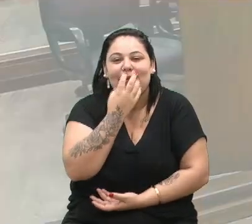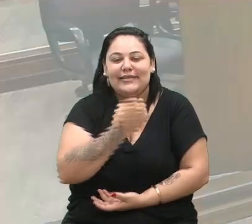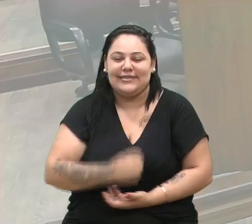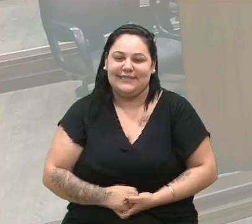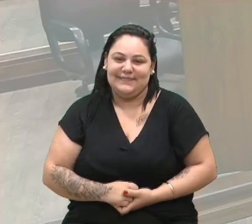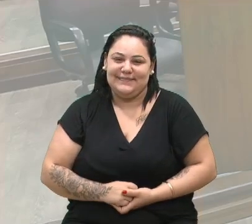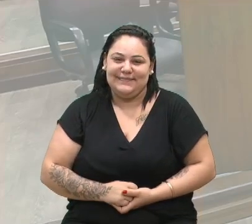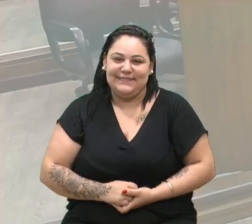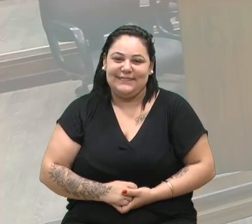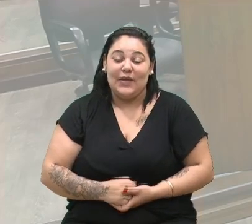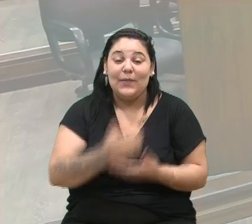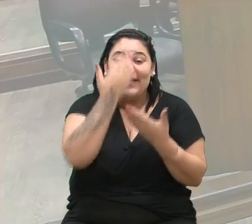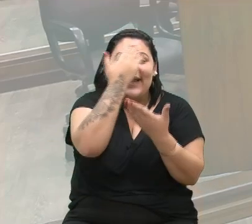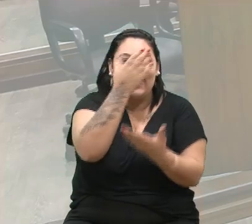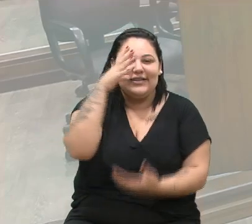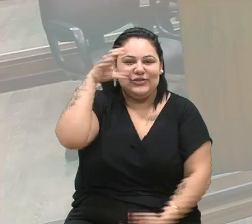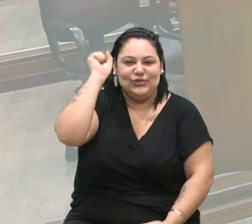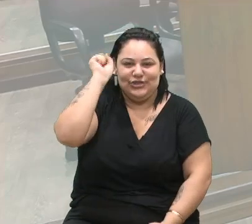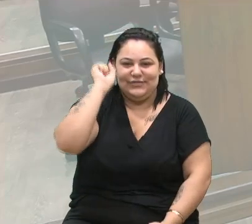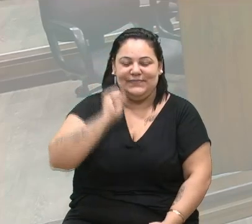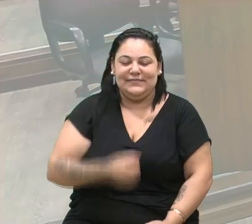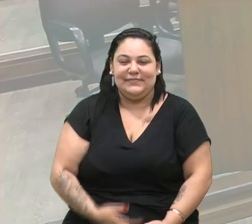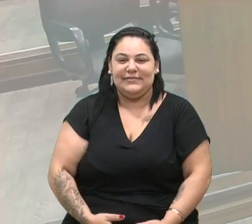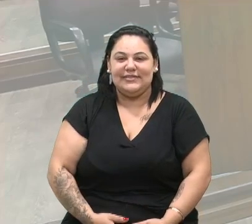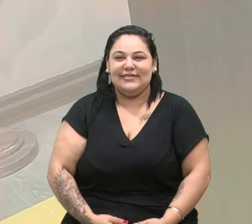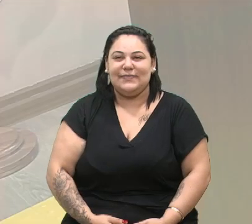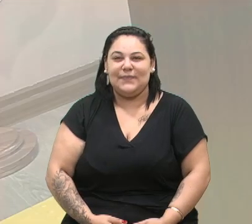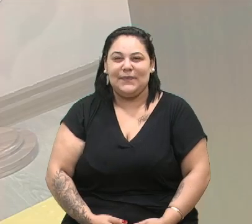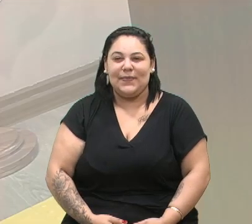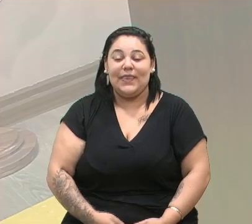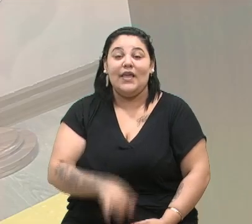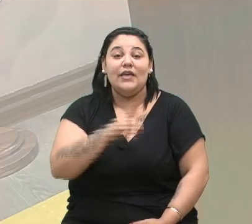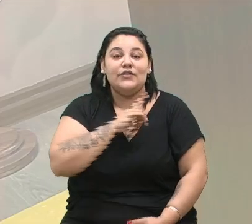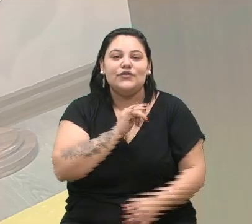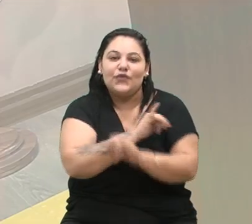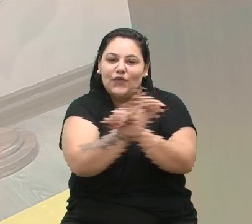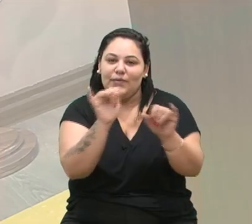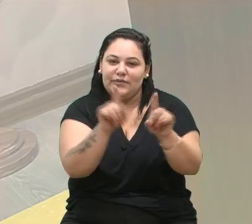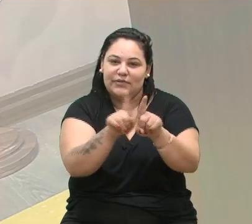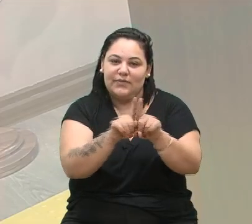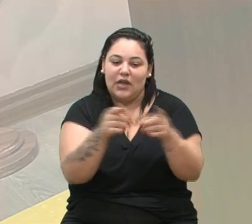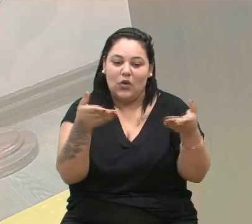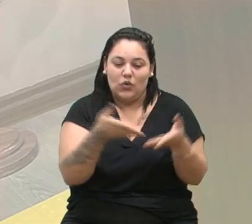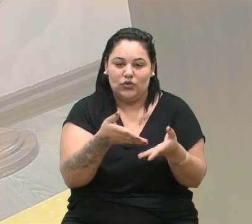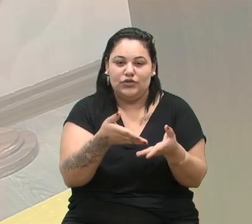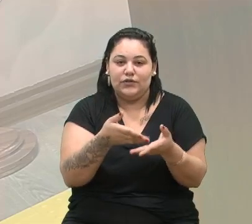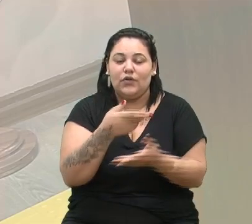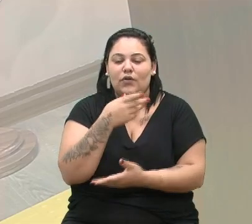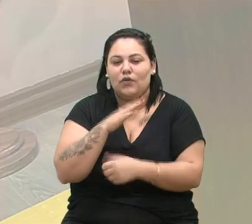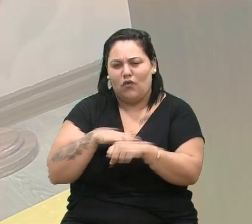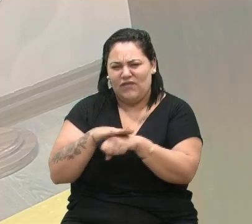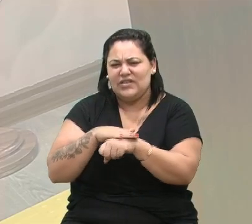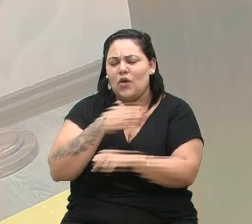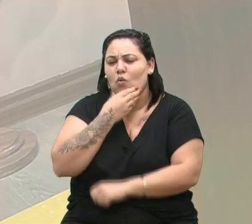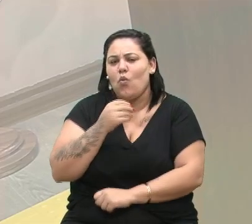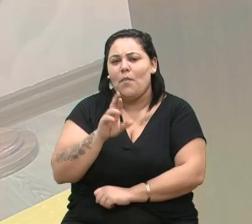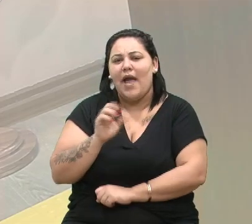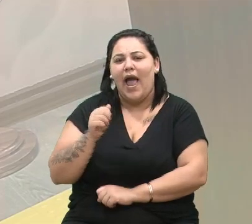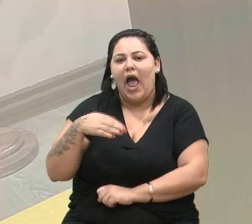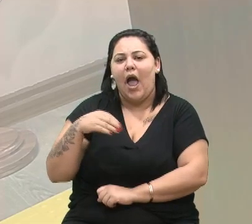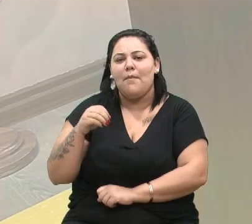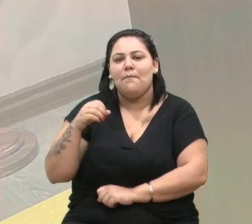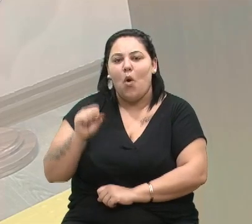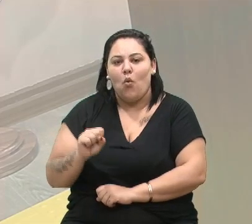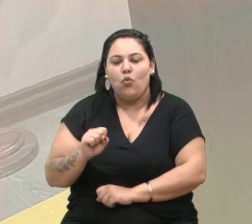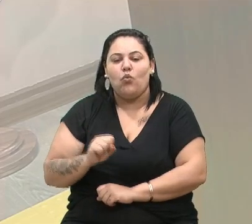Obrigado, colega Xuxa. Eu estive me informando hoje com o senhor Ramon, da SEMA, e tem